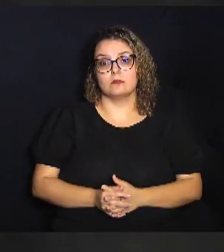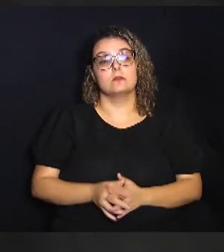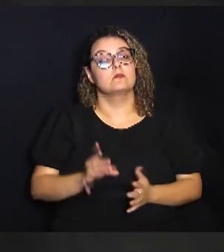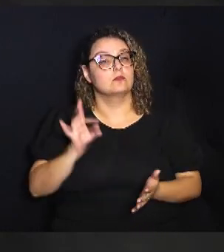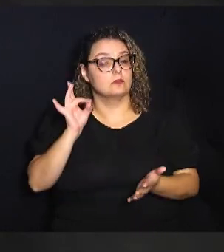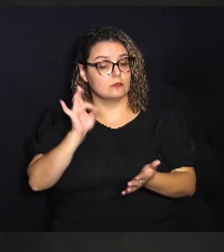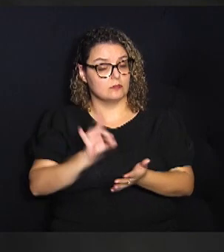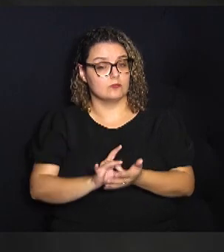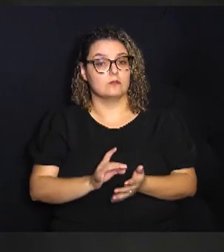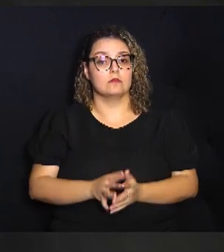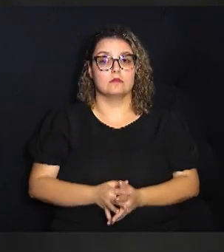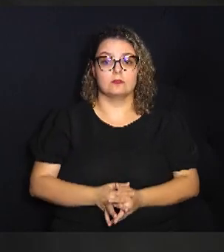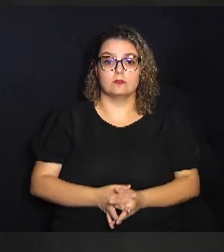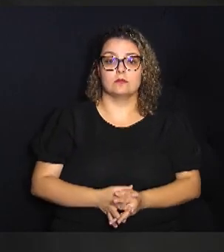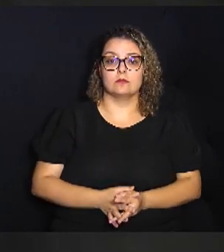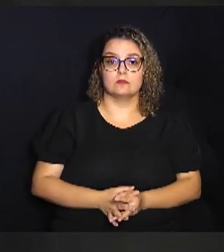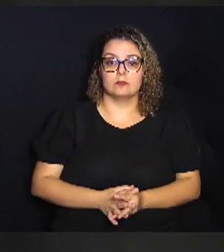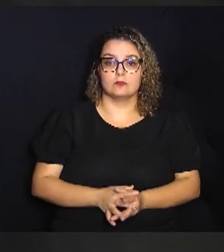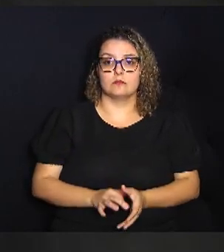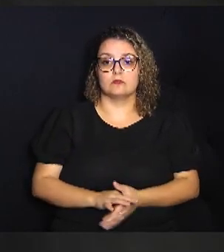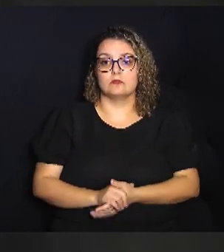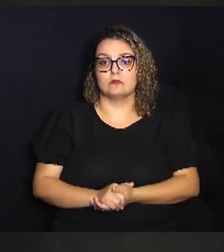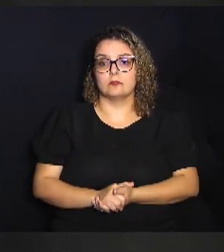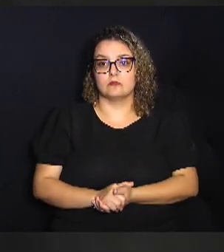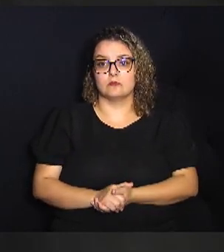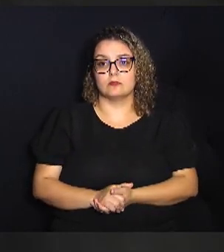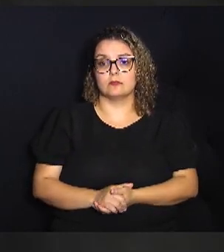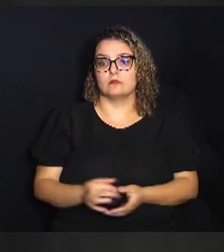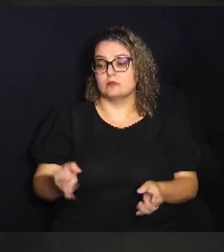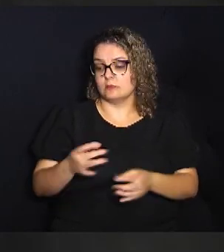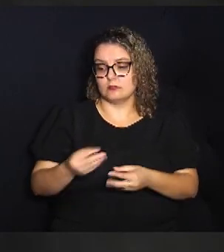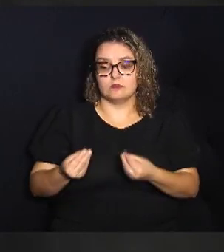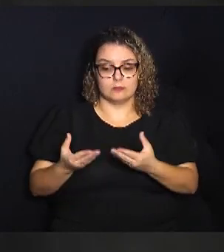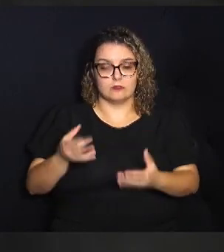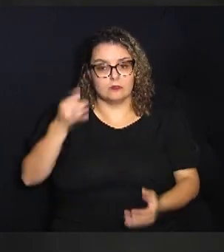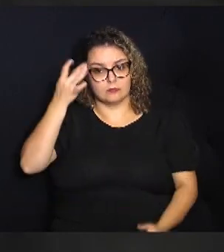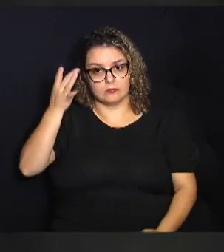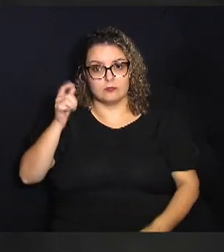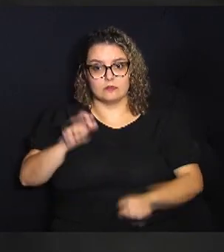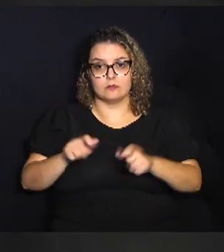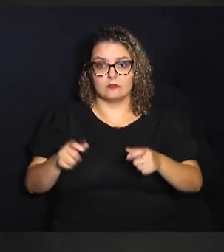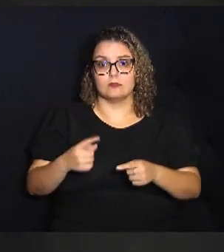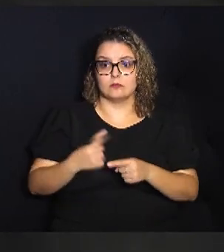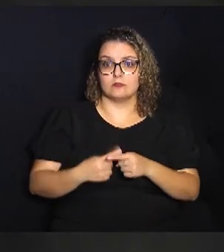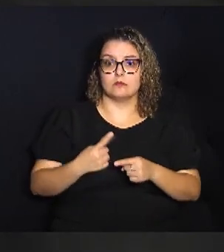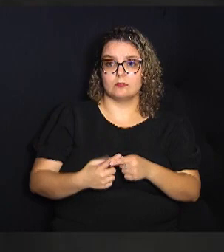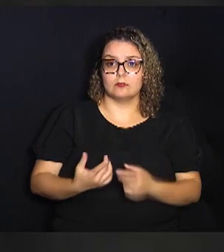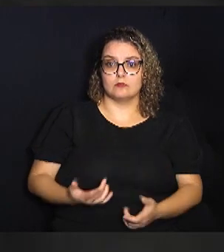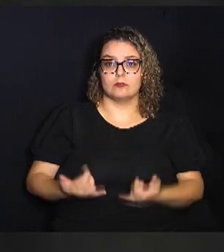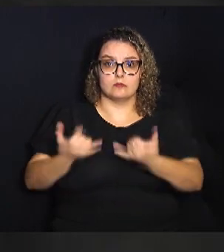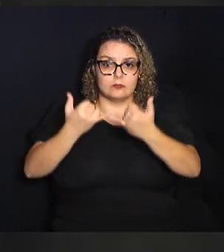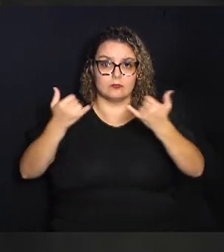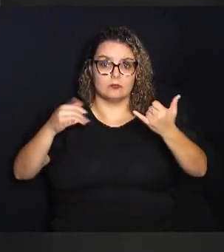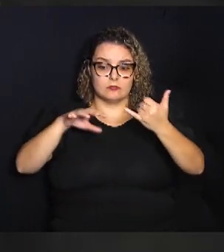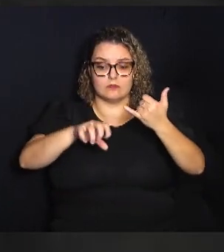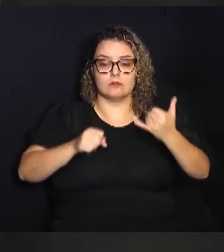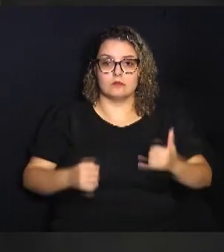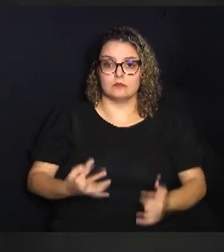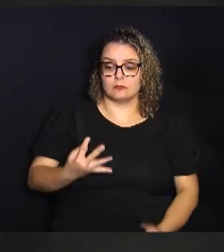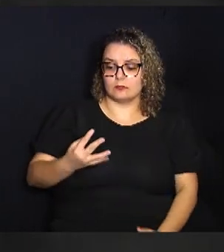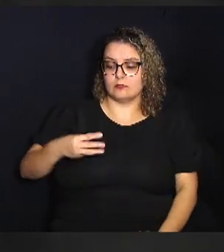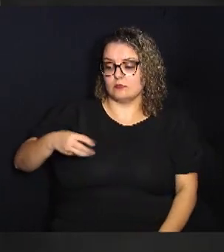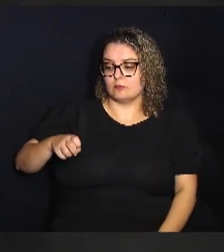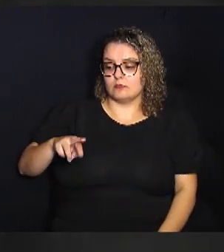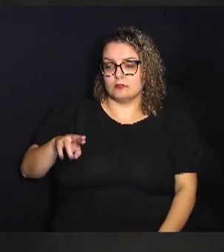realmente venha deixar de oferecer essa facilidade para o pessoal. Sim. Porque eles pegam lá o cabo, eles roubam 4 metros de